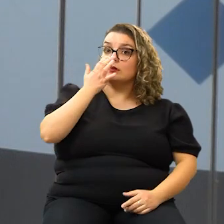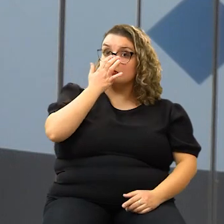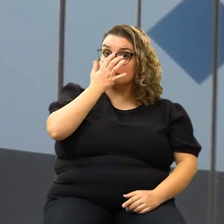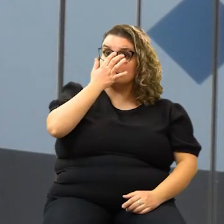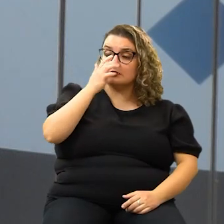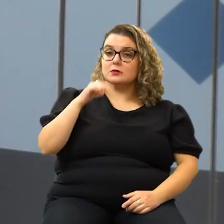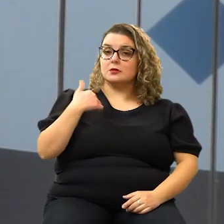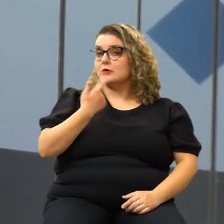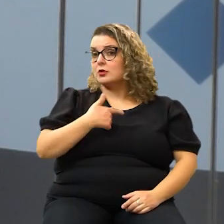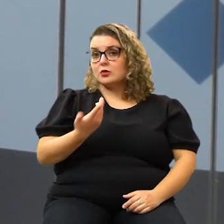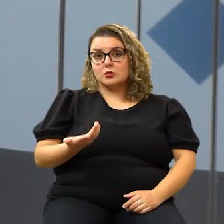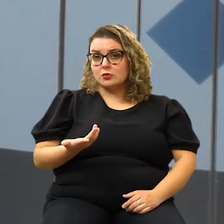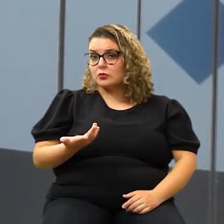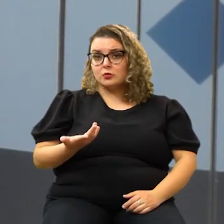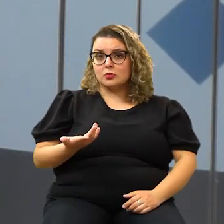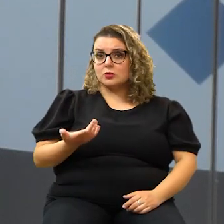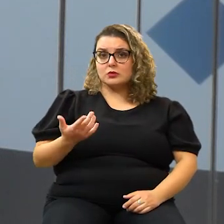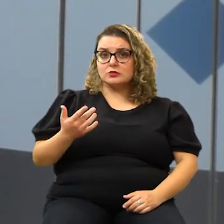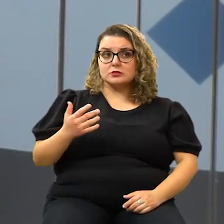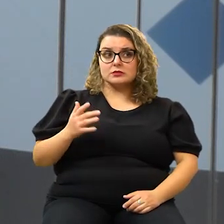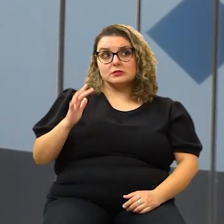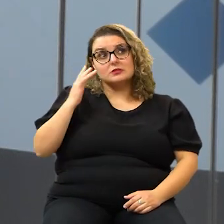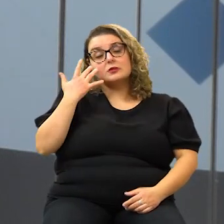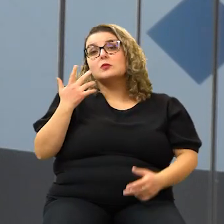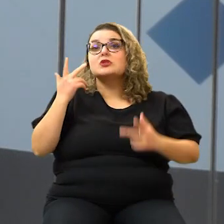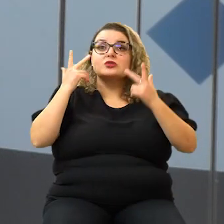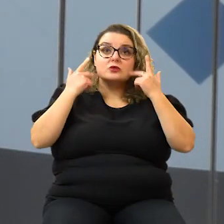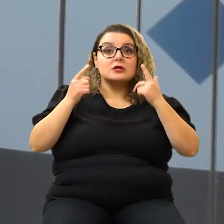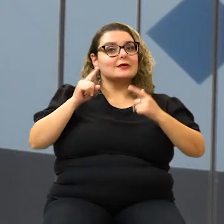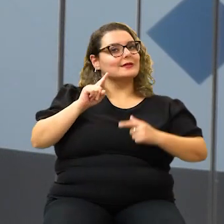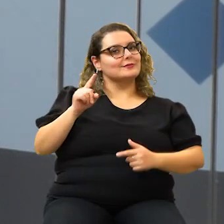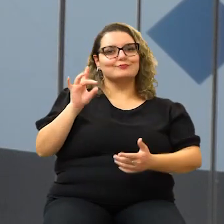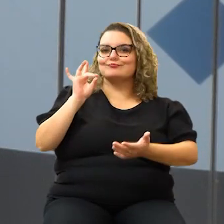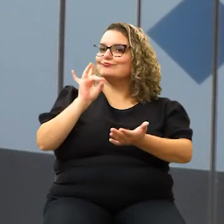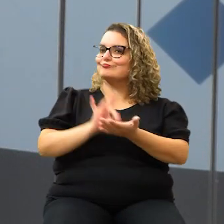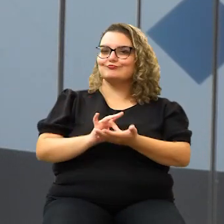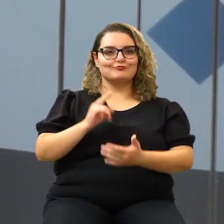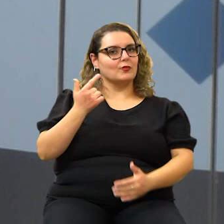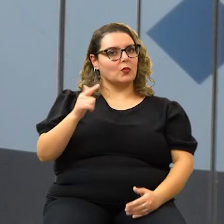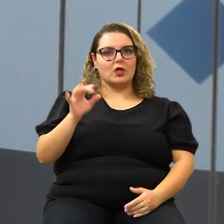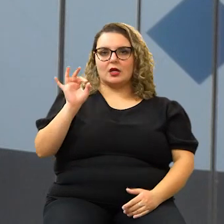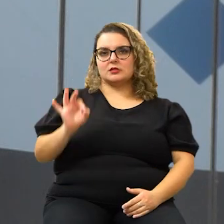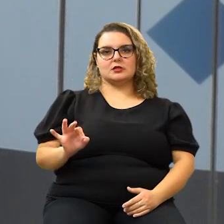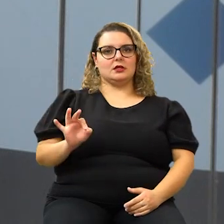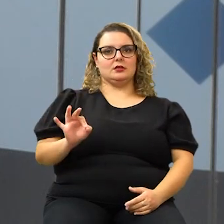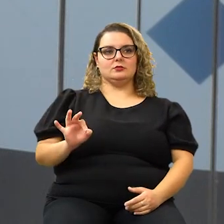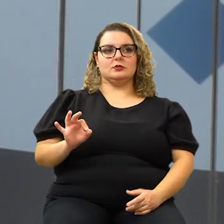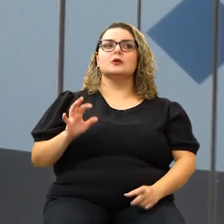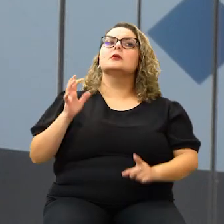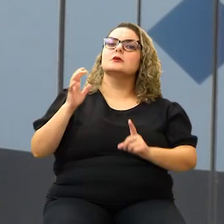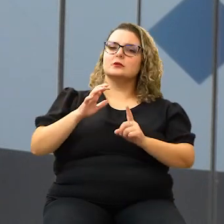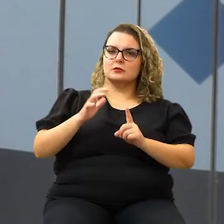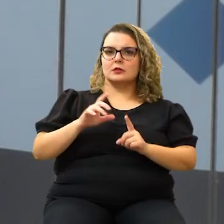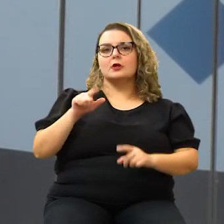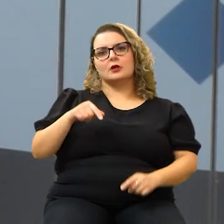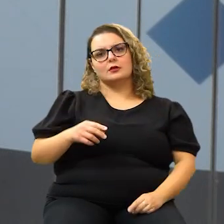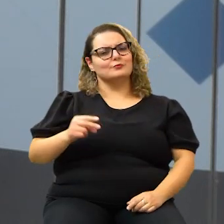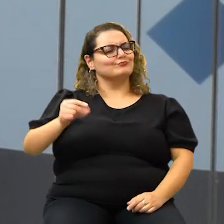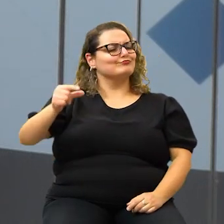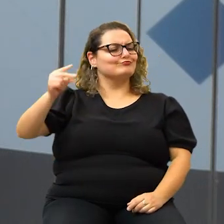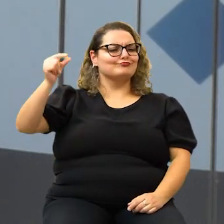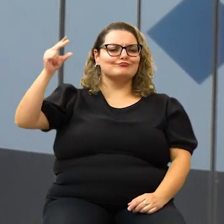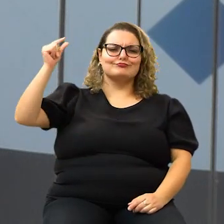acontecendo que está anormal e que nós temos uma influência, sim. Isso é conhecido já